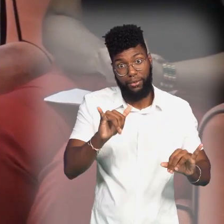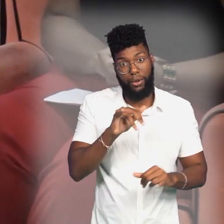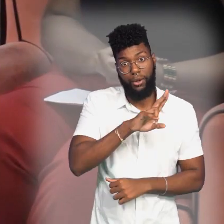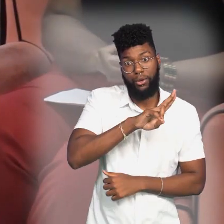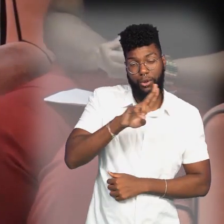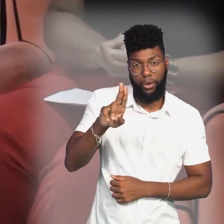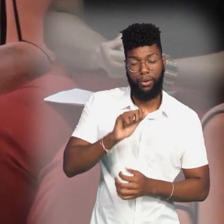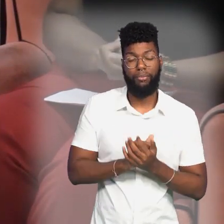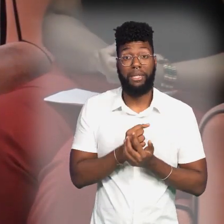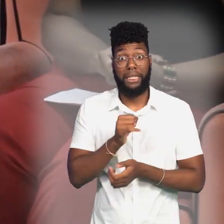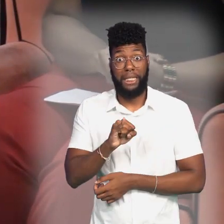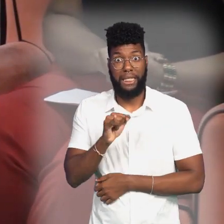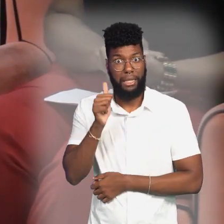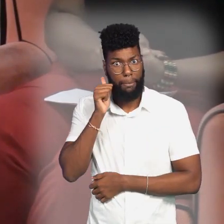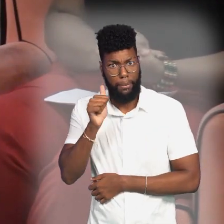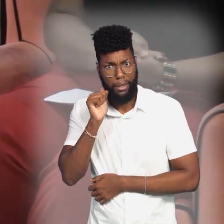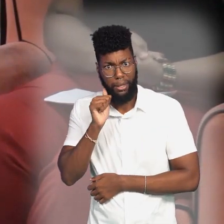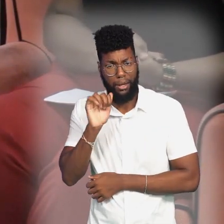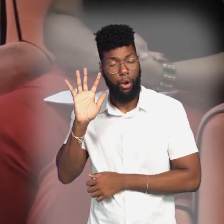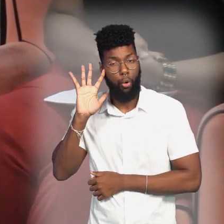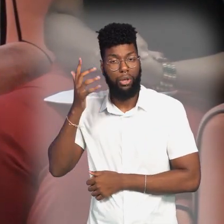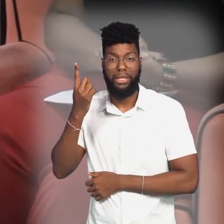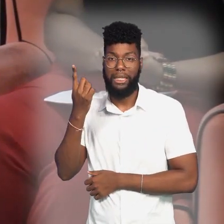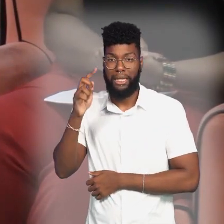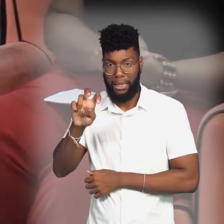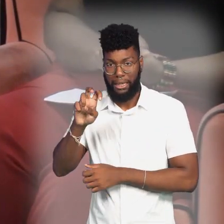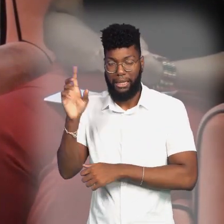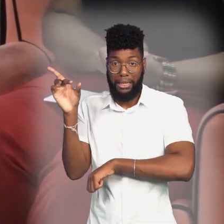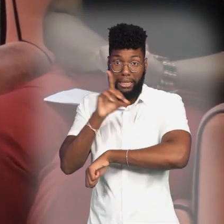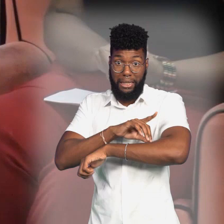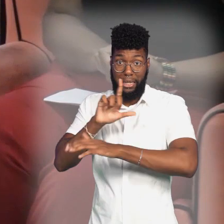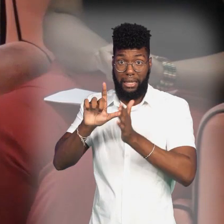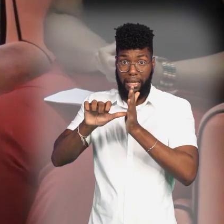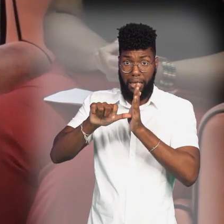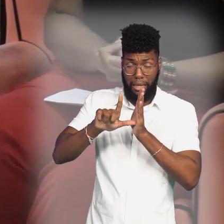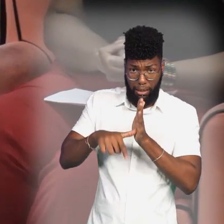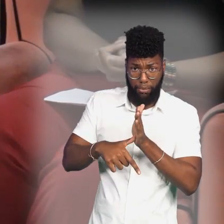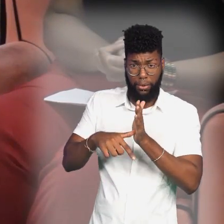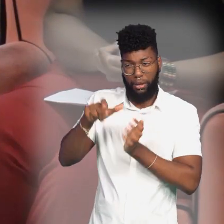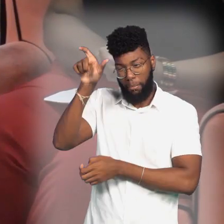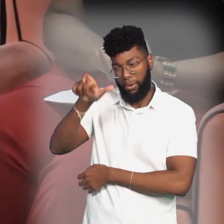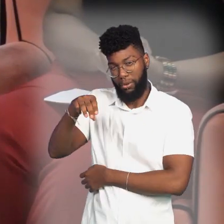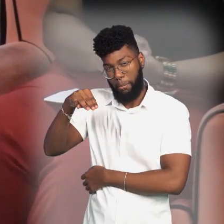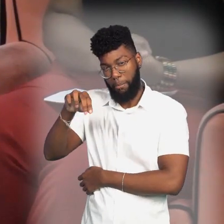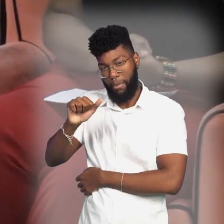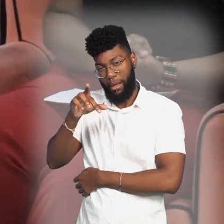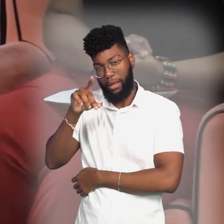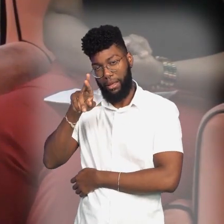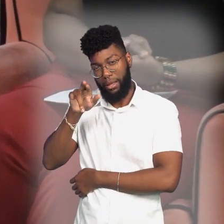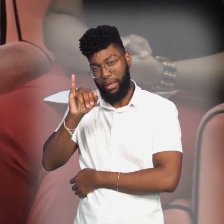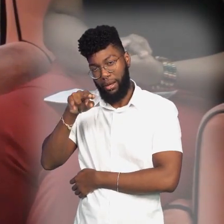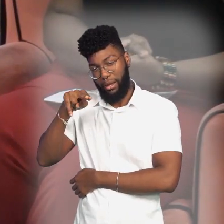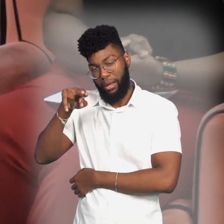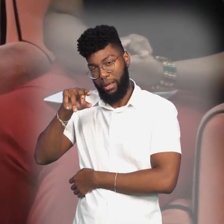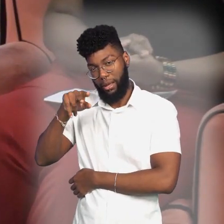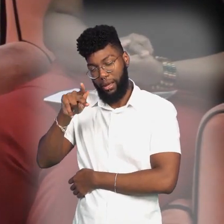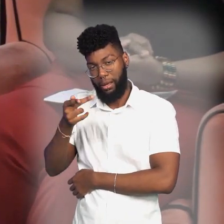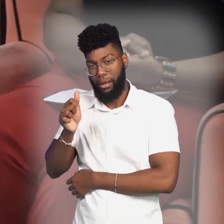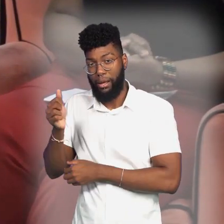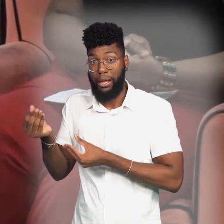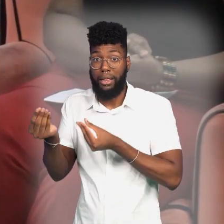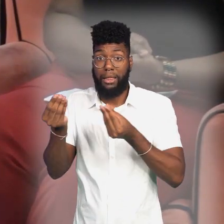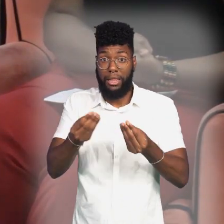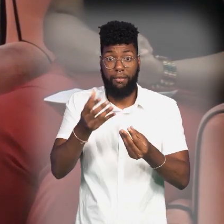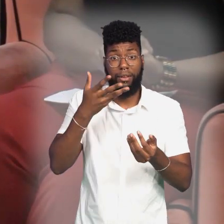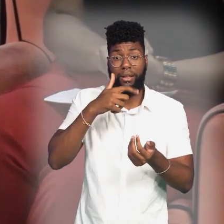menina, 15 dias depois, a madrinha, quem ganhou o nome, que vai levar a criança para fazer